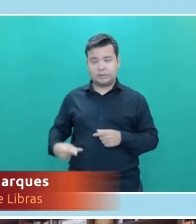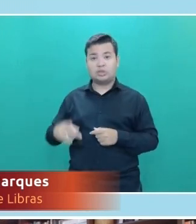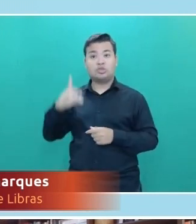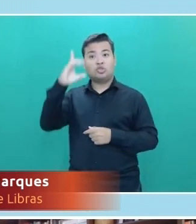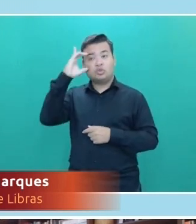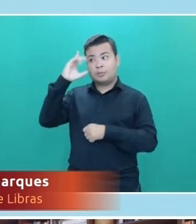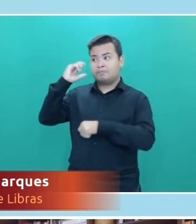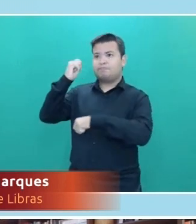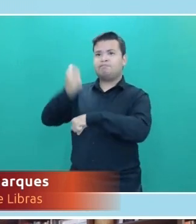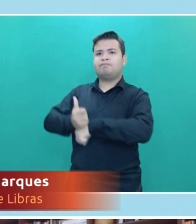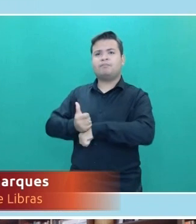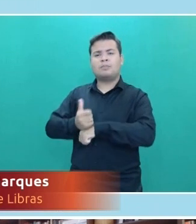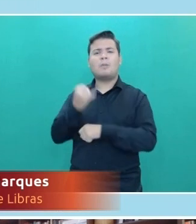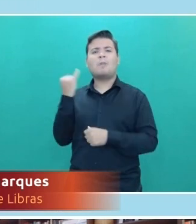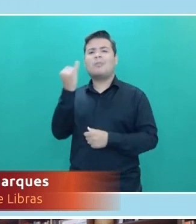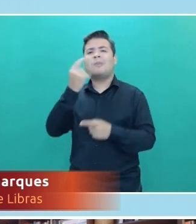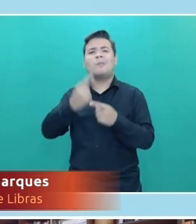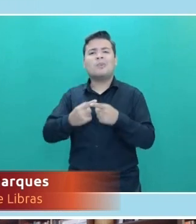papel.